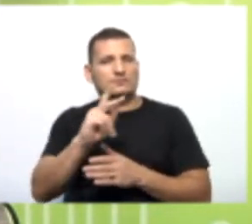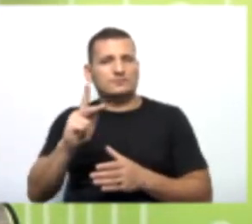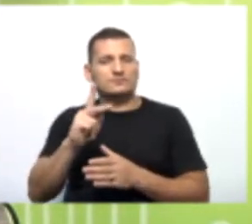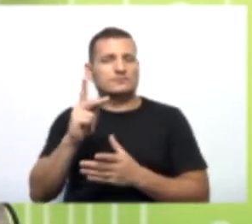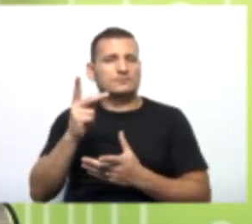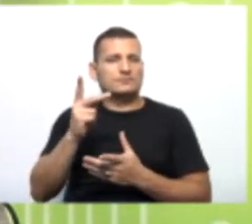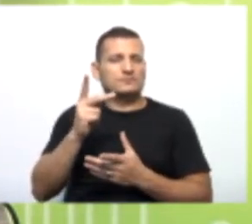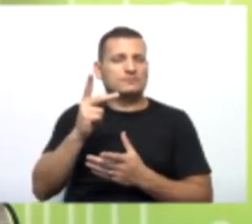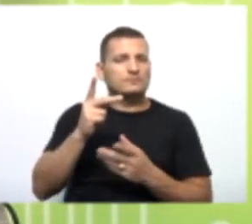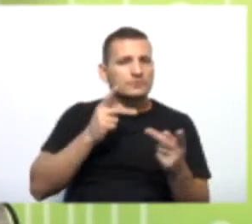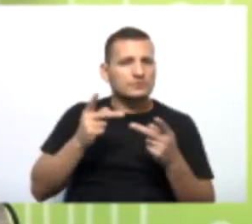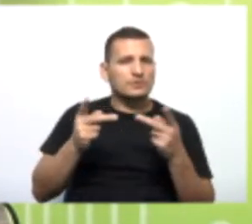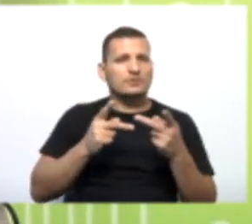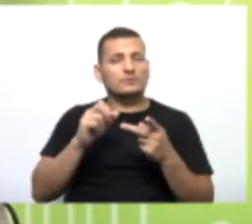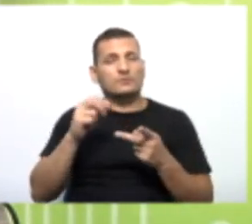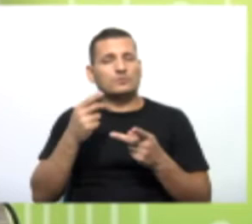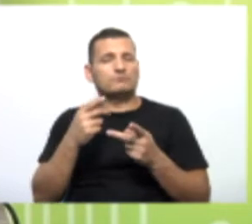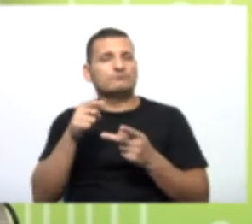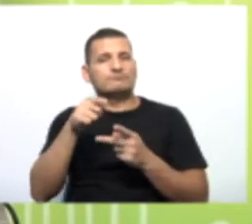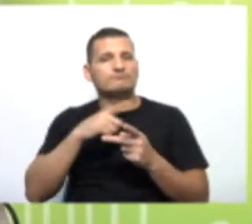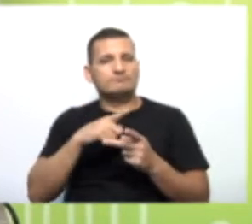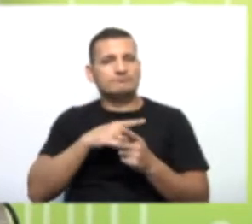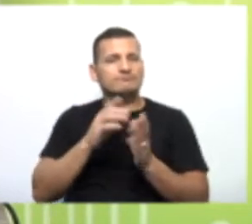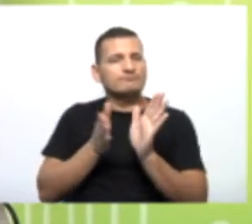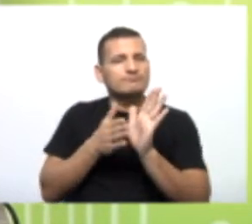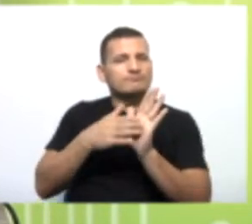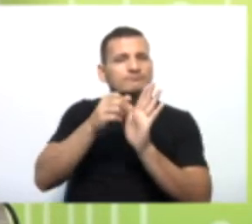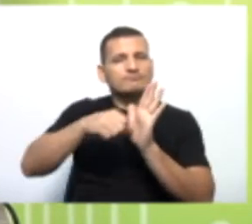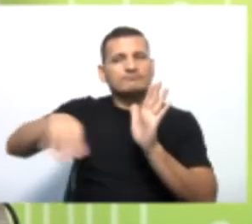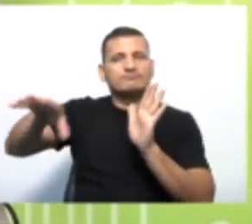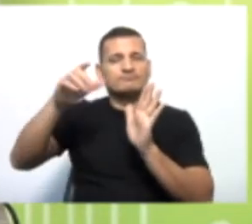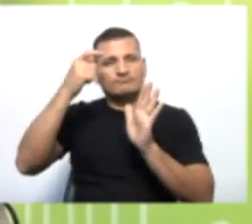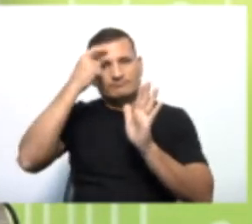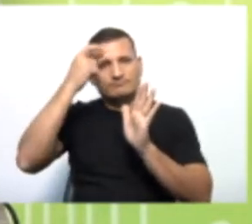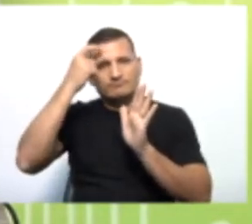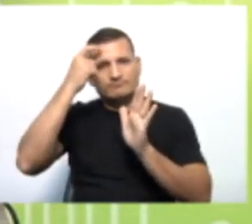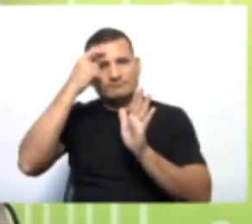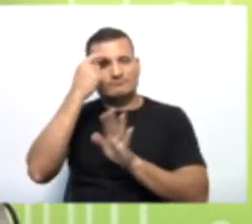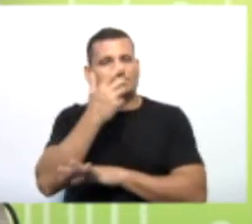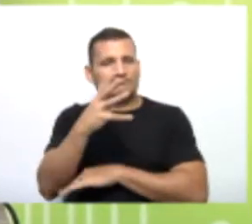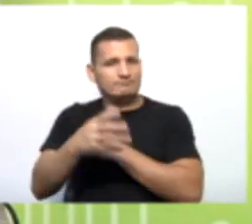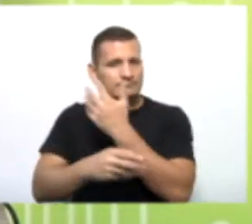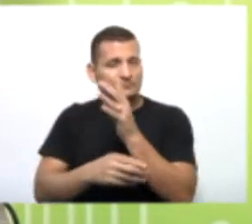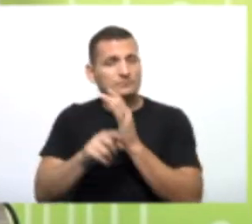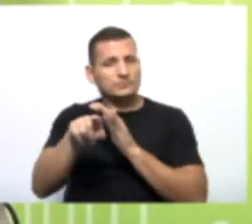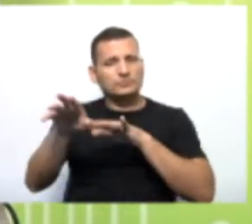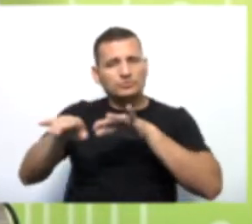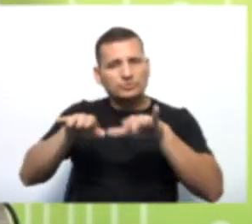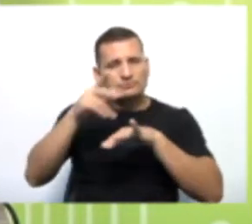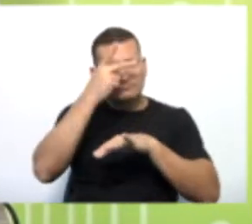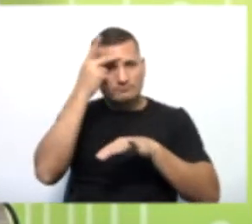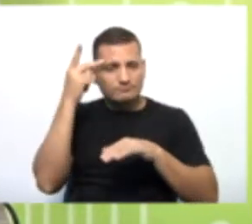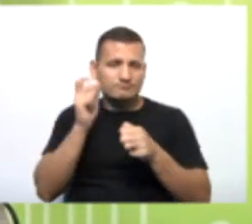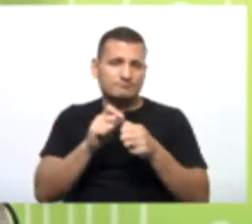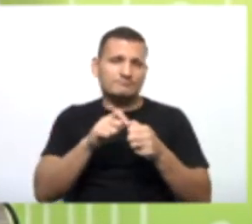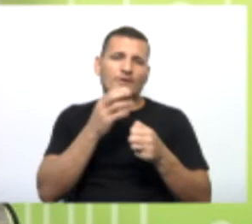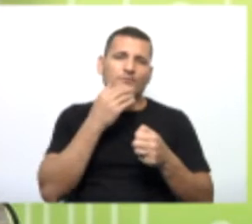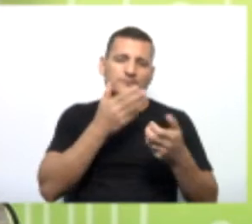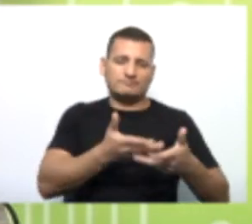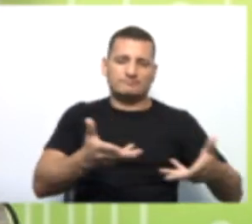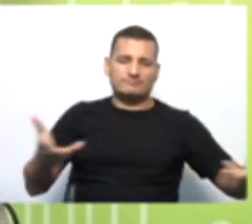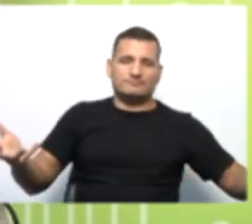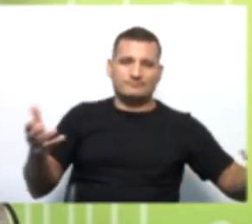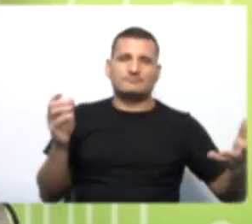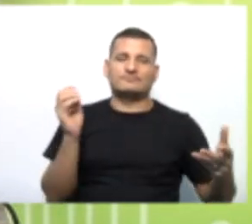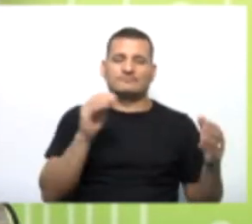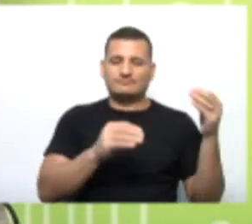ONG que está proporcionando uma conscientização ambiental. Então você chama as pessoas, serve um coffee break ali, né? Bota lá